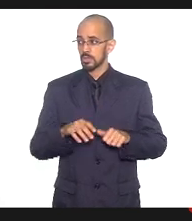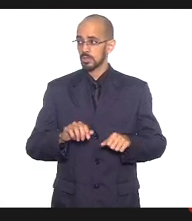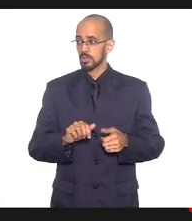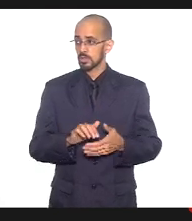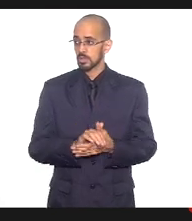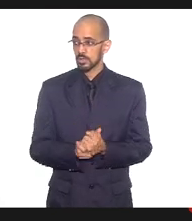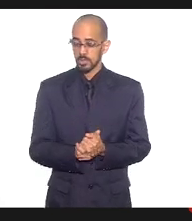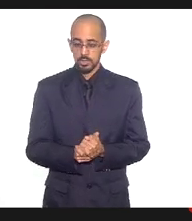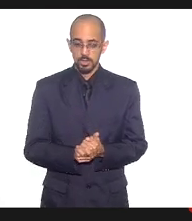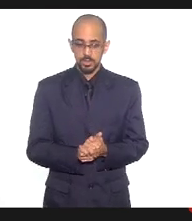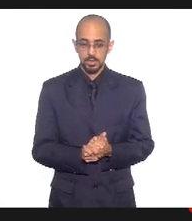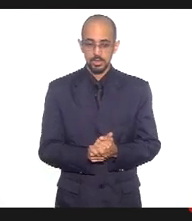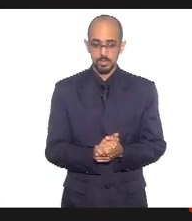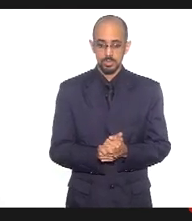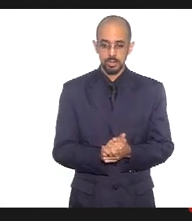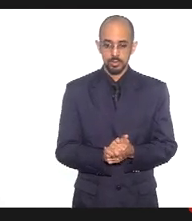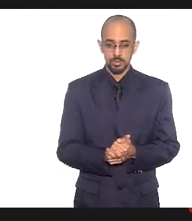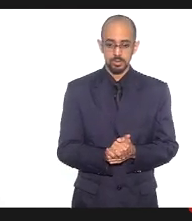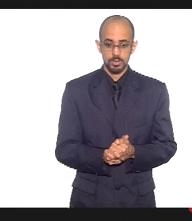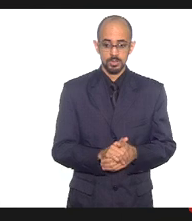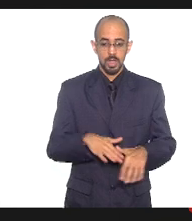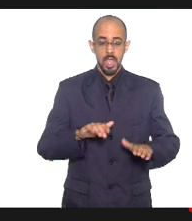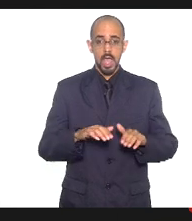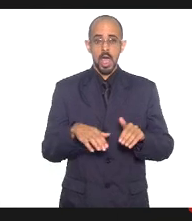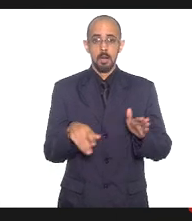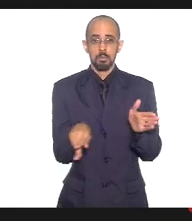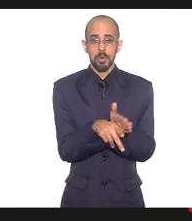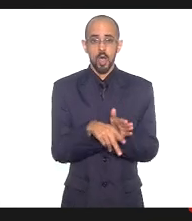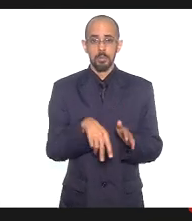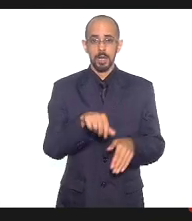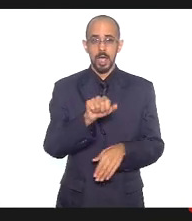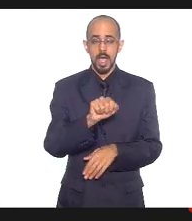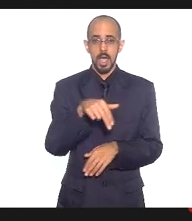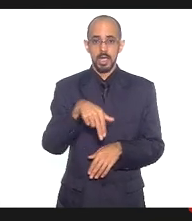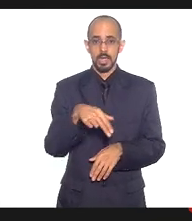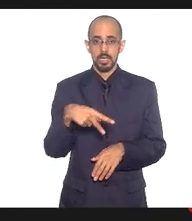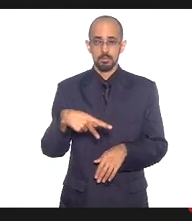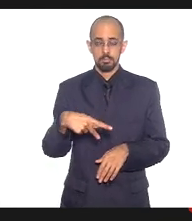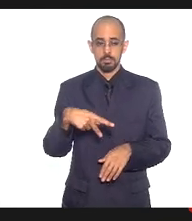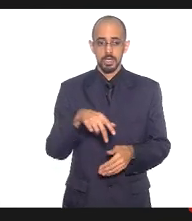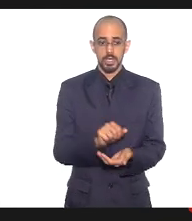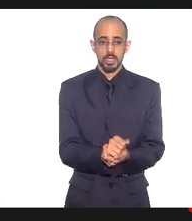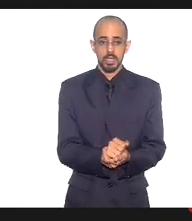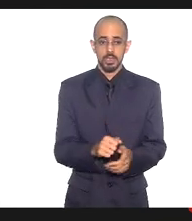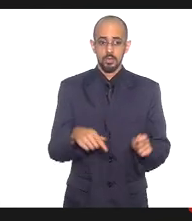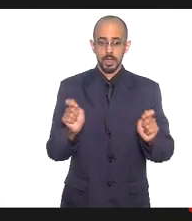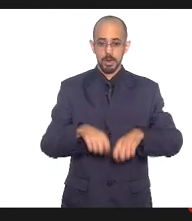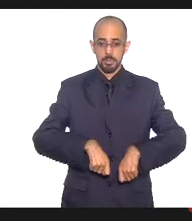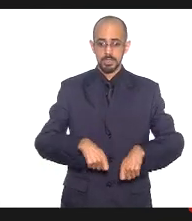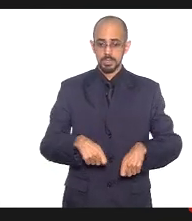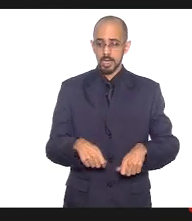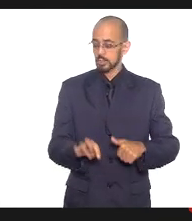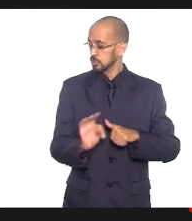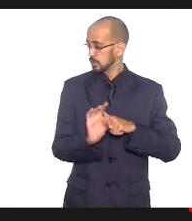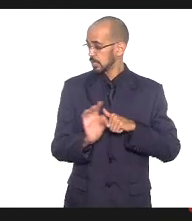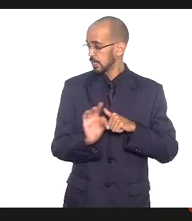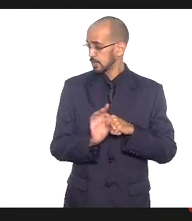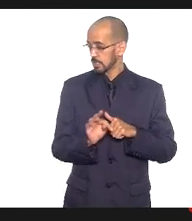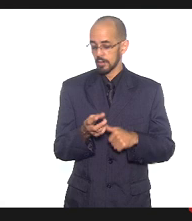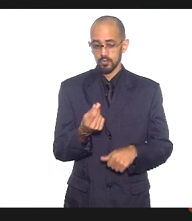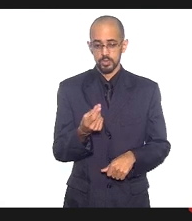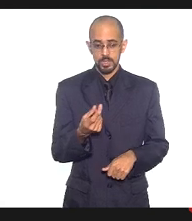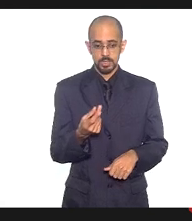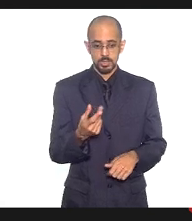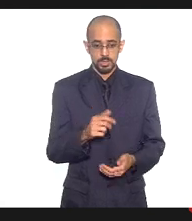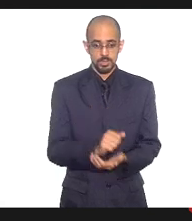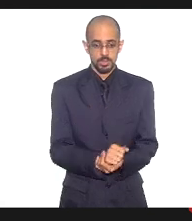uma validação da própria agência, da ANP, em relação a tais capacitações técnicas e financeiras. Tá? Então,